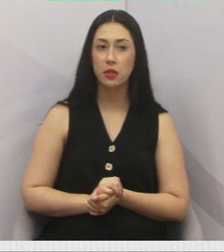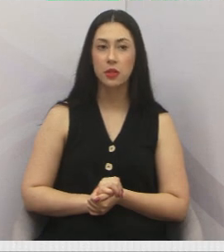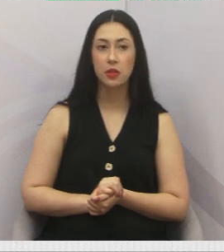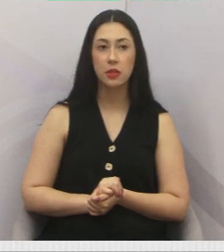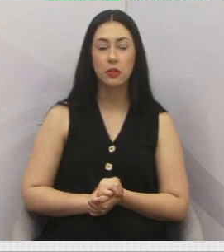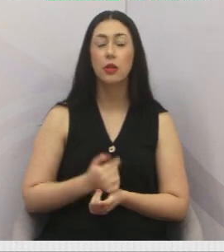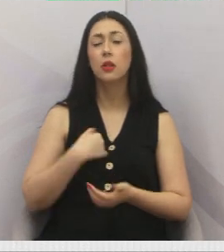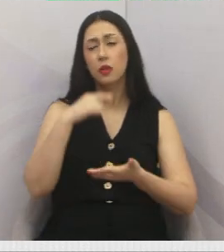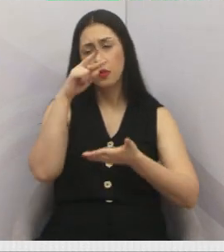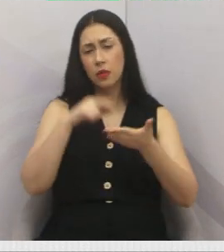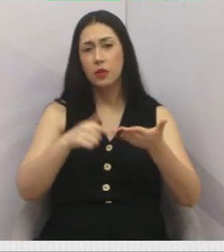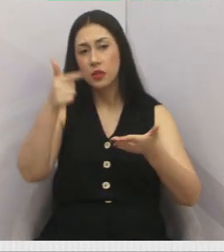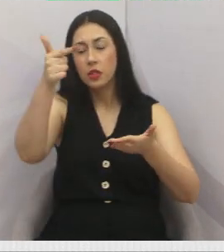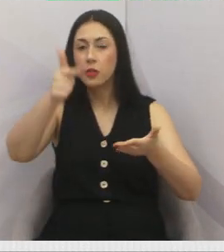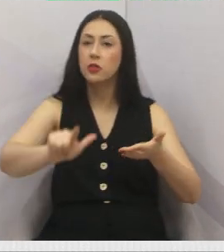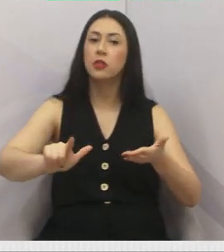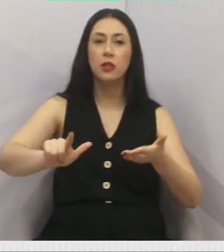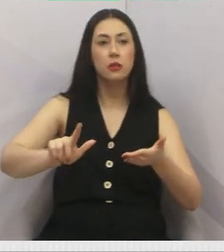53. Eu vou repetir o voto.